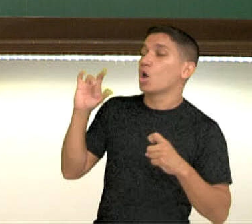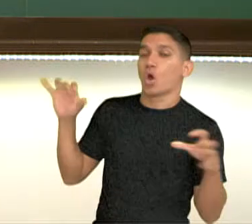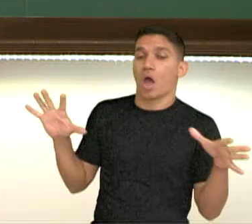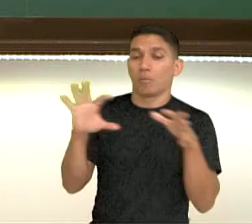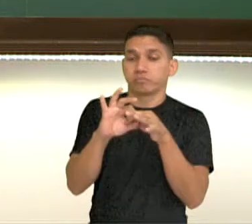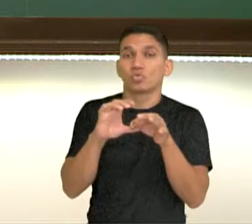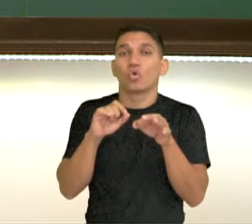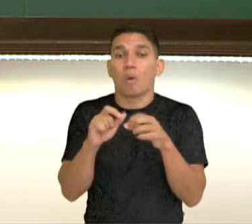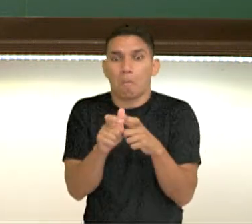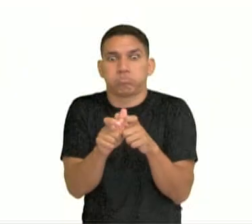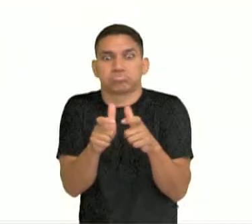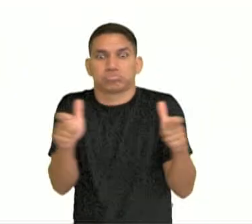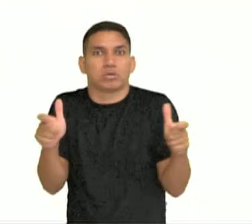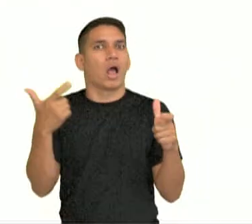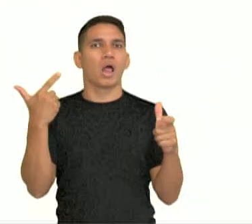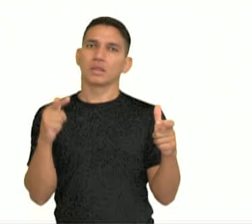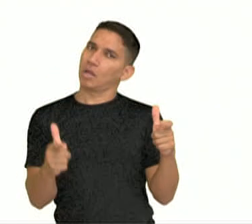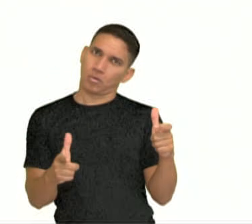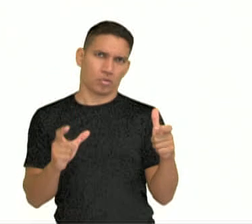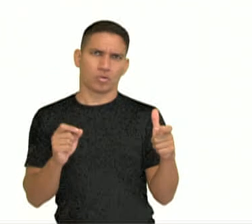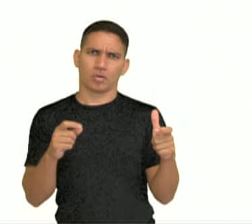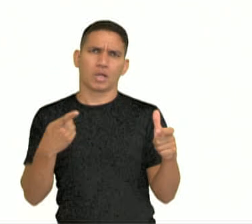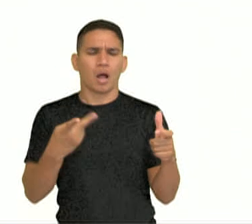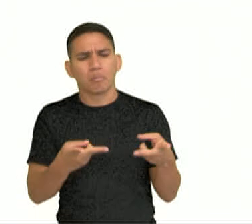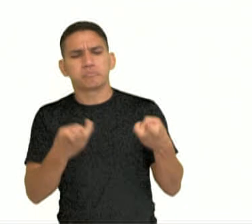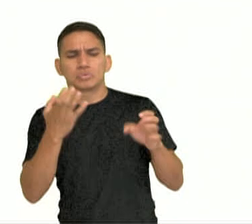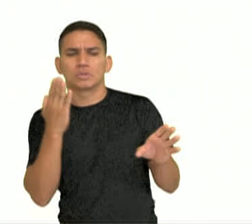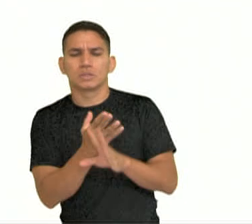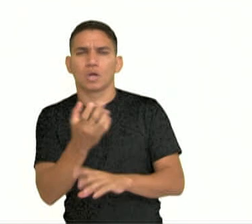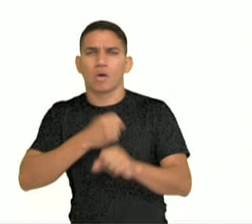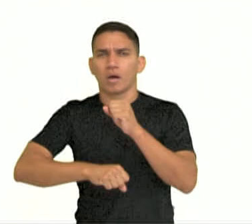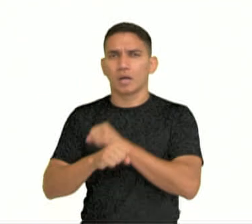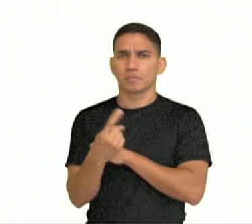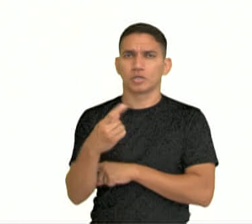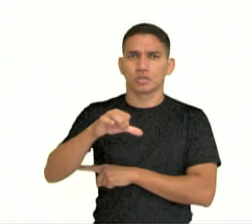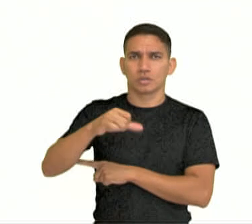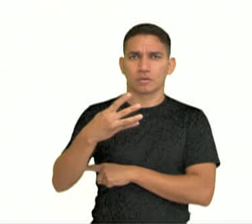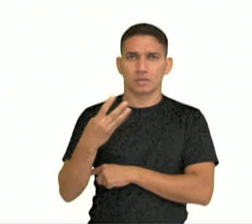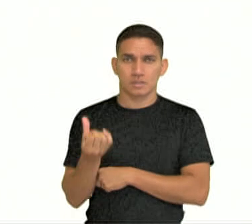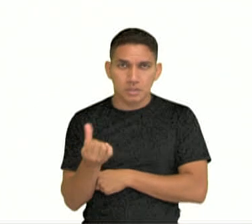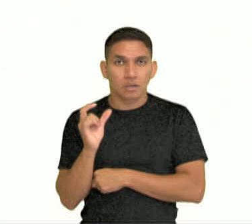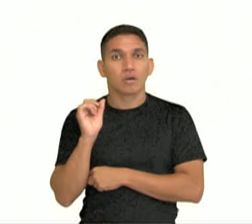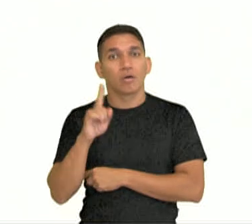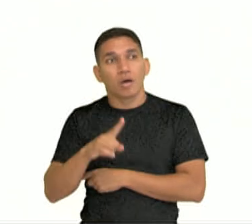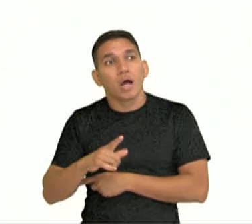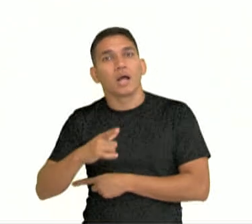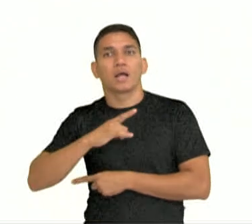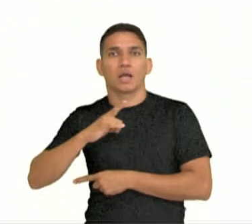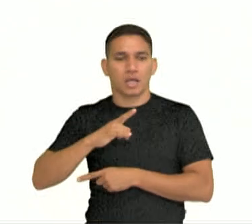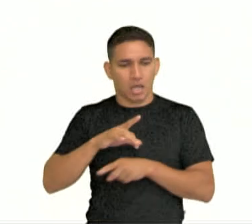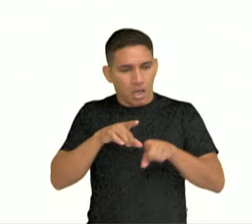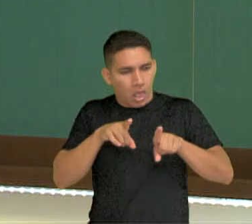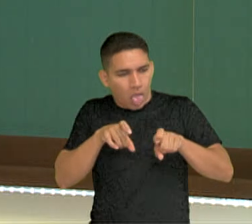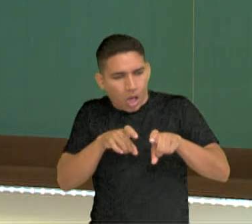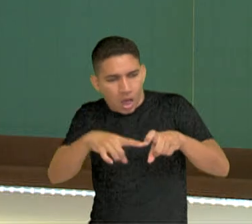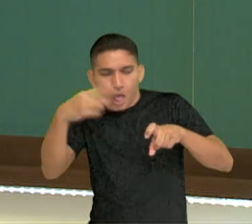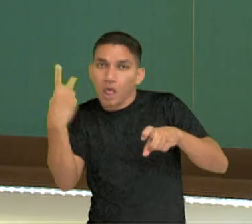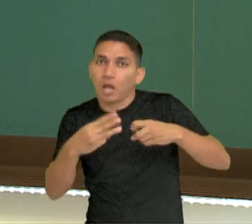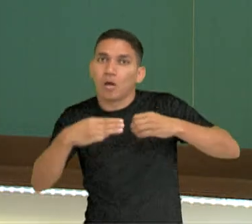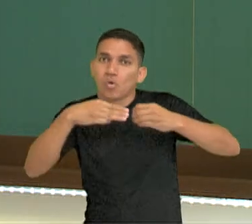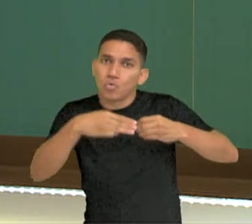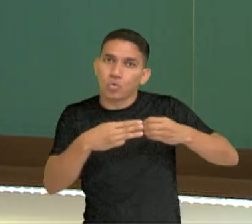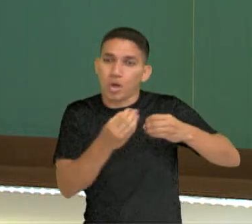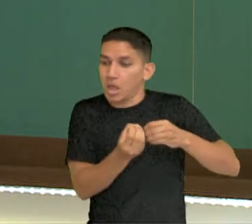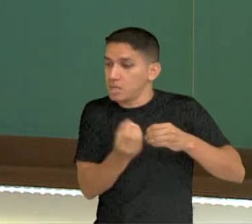aumento do número de indivíduos, certo? Foi descoberto em 1946 e aqui então uma célula, uma bactéria